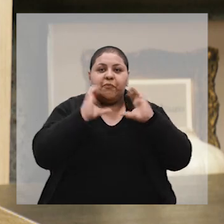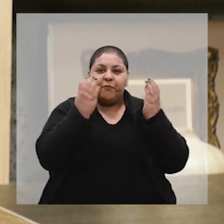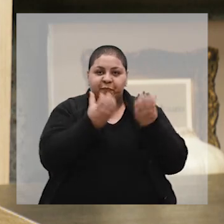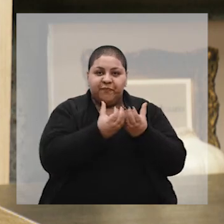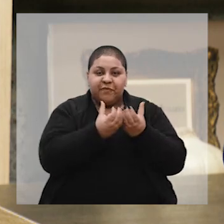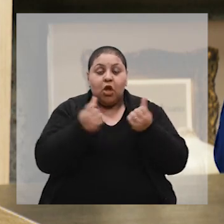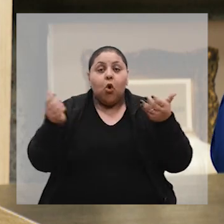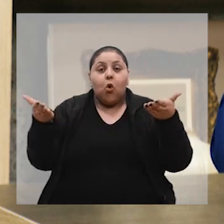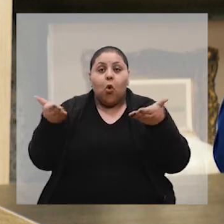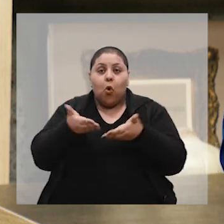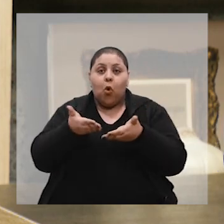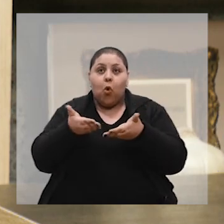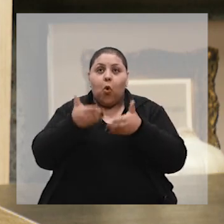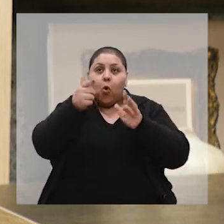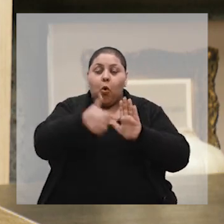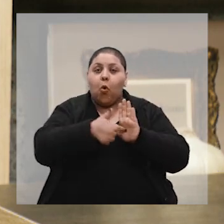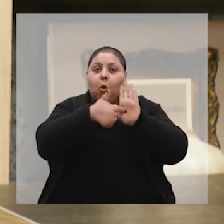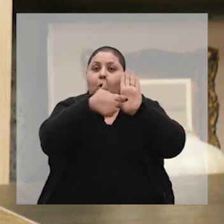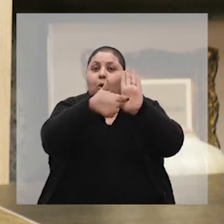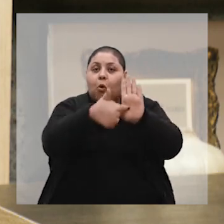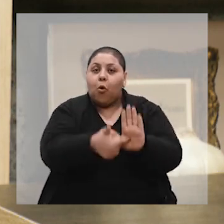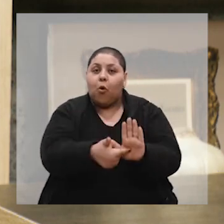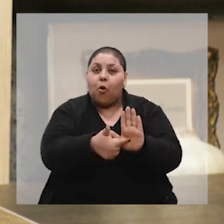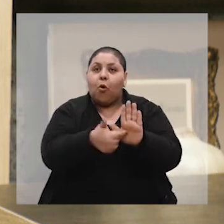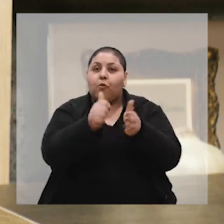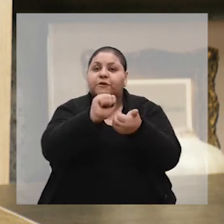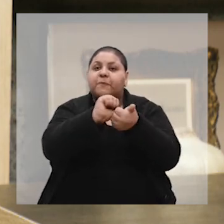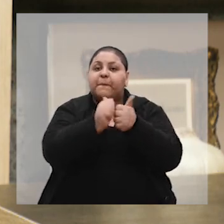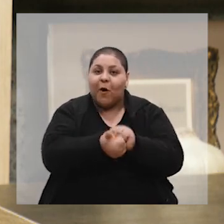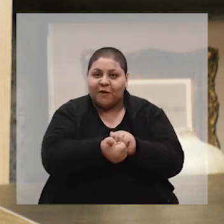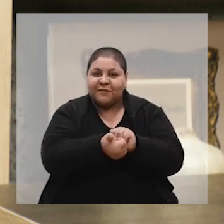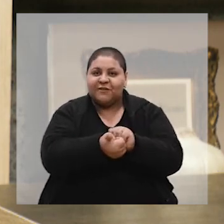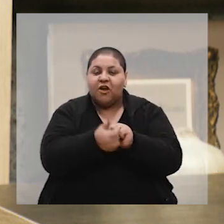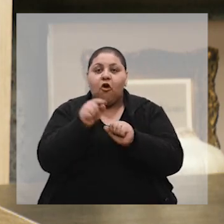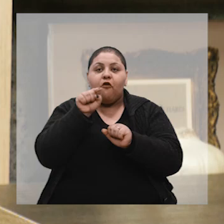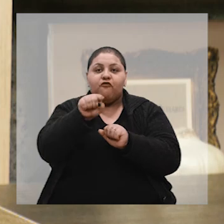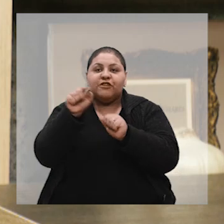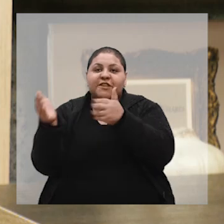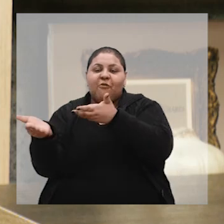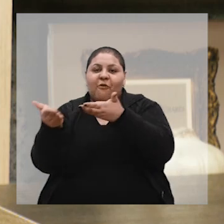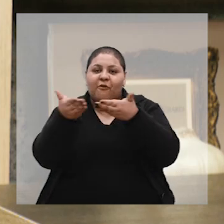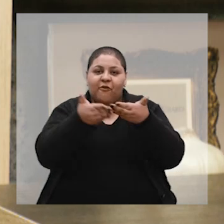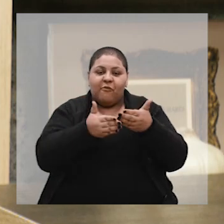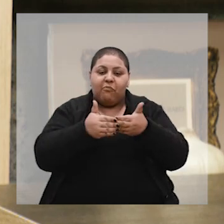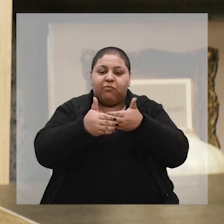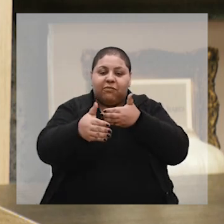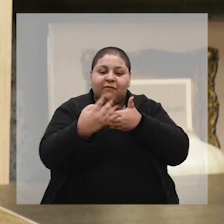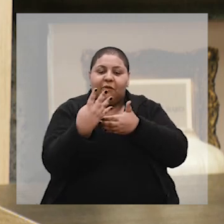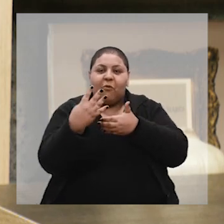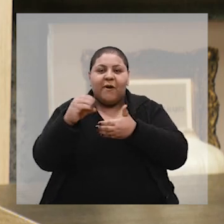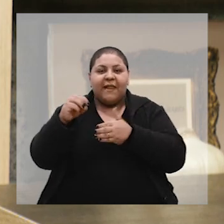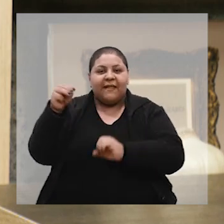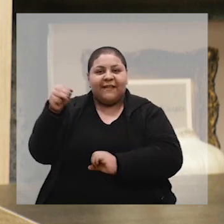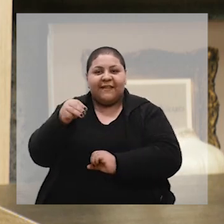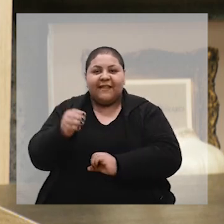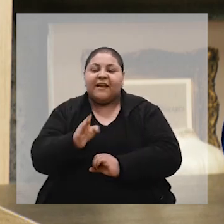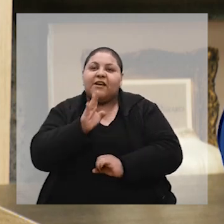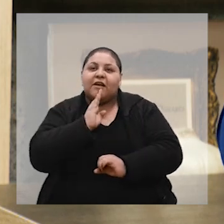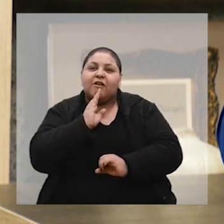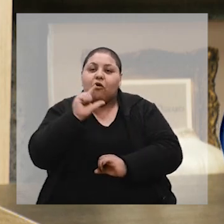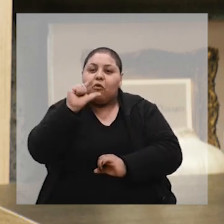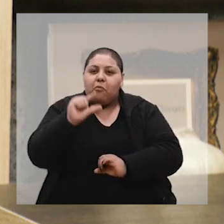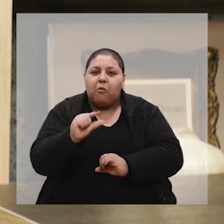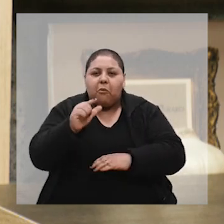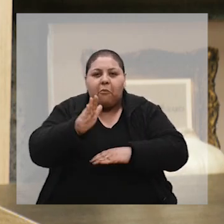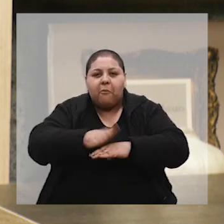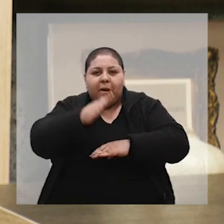nossa comunidade. Hoje, com um destaque para o esporte. Você é o nosso convidado durante 40 minutos a